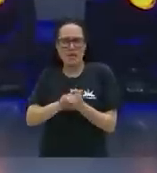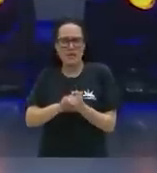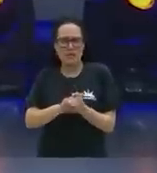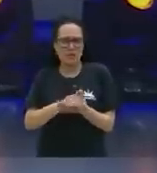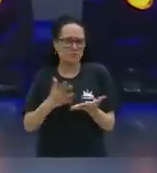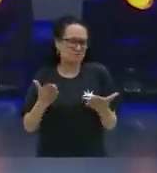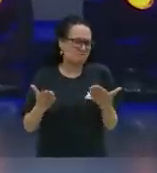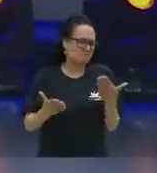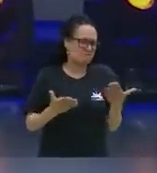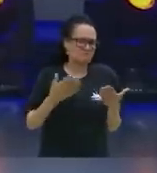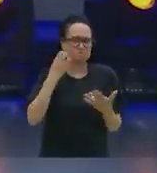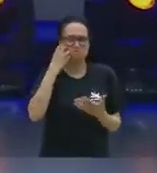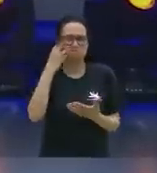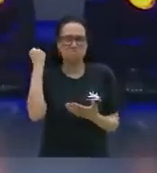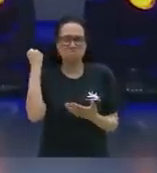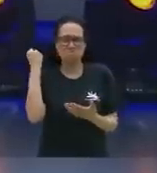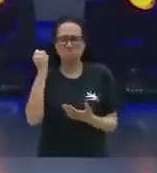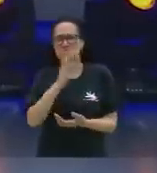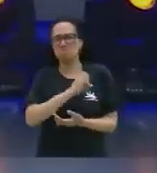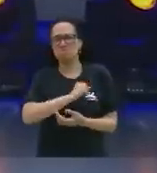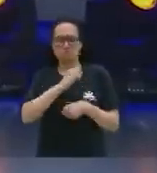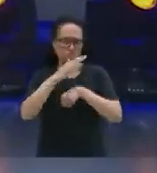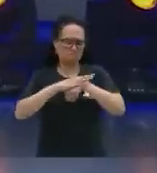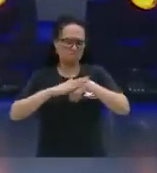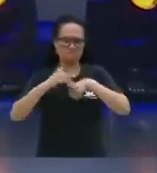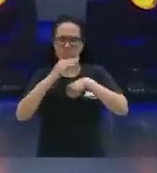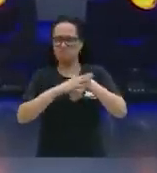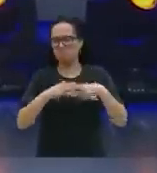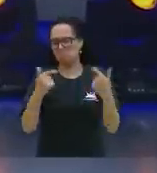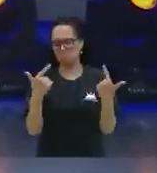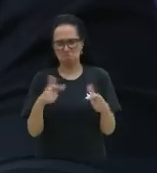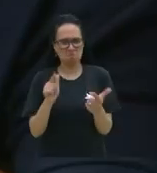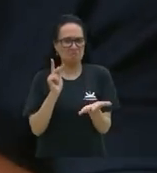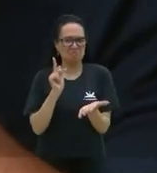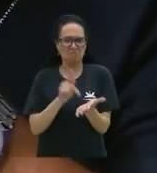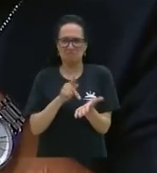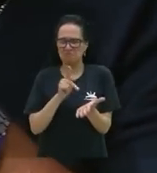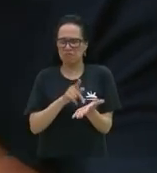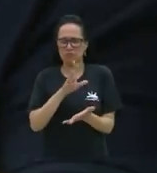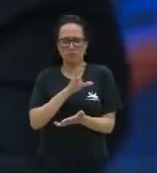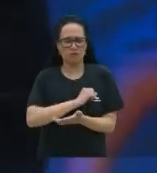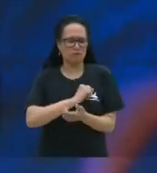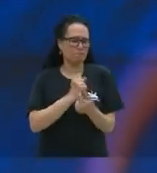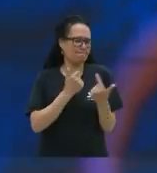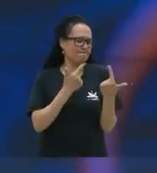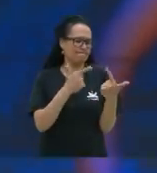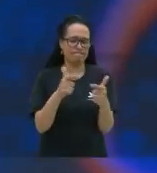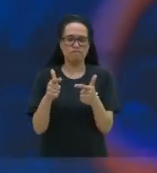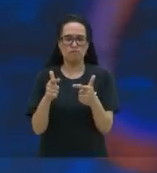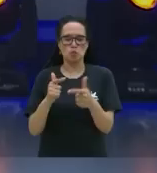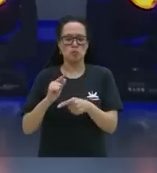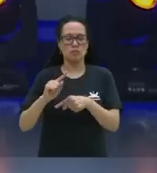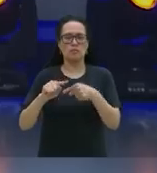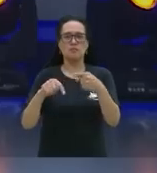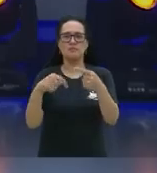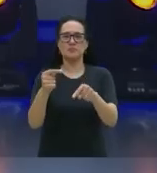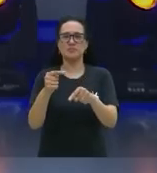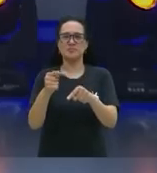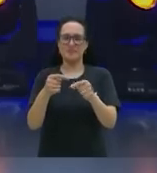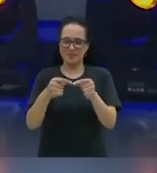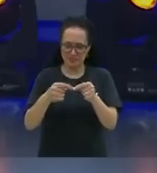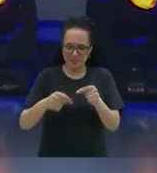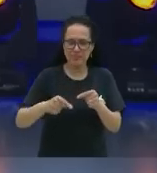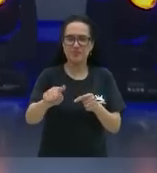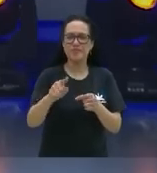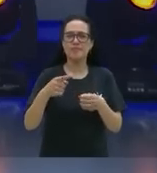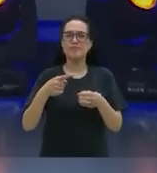desiludida no amor, sem carinho, sem verdadeiro amor. E depois que ela vai à cidade e